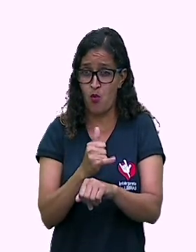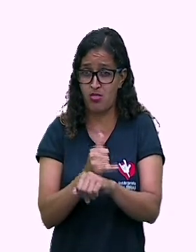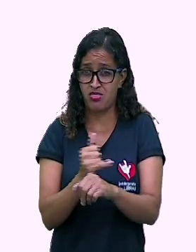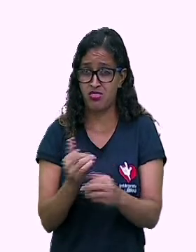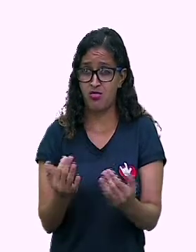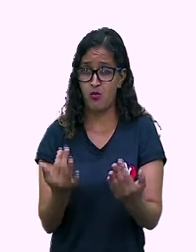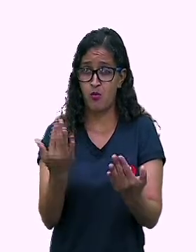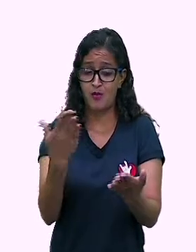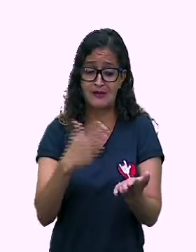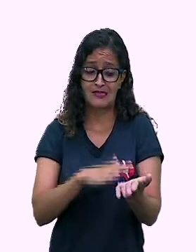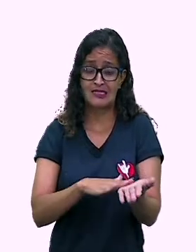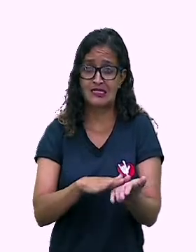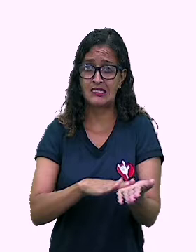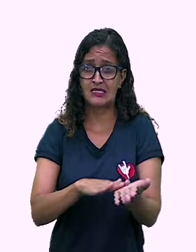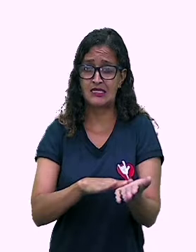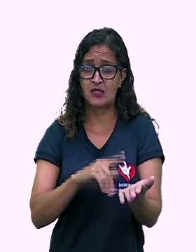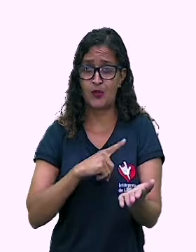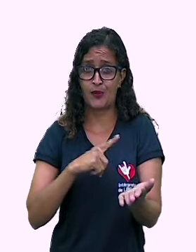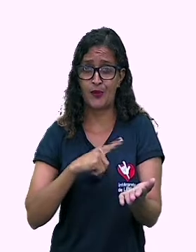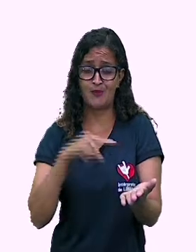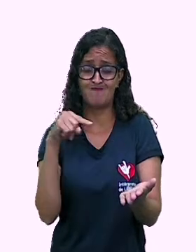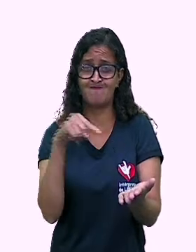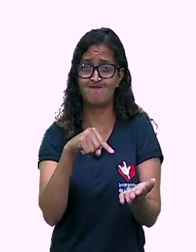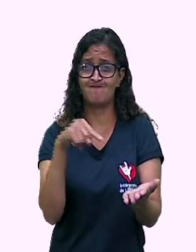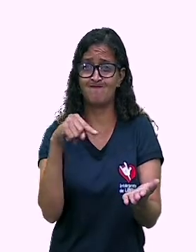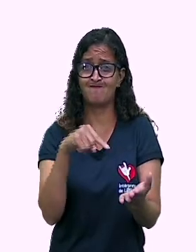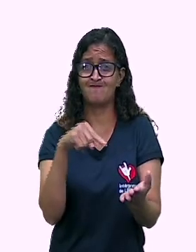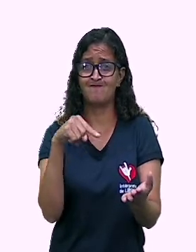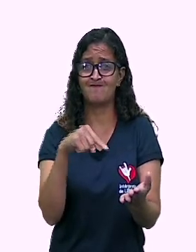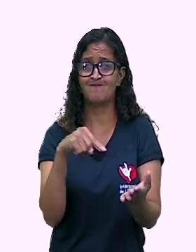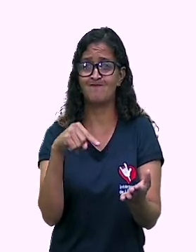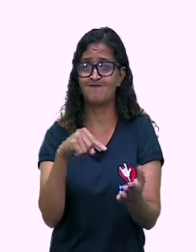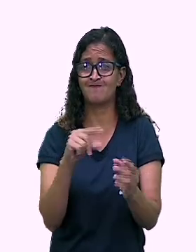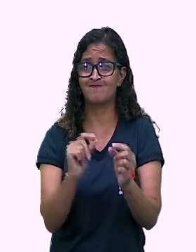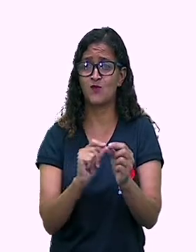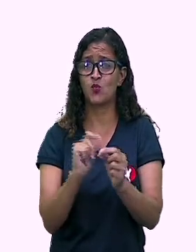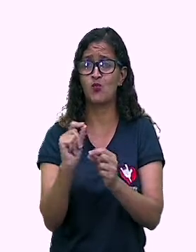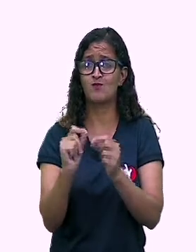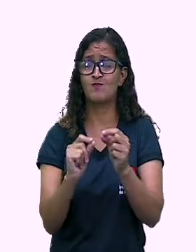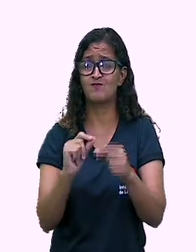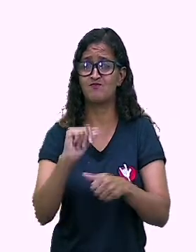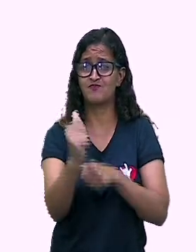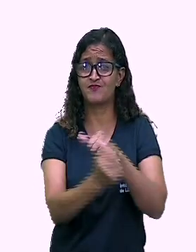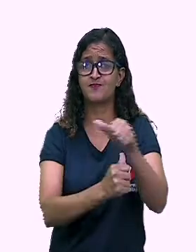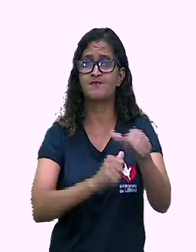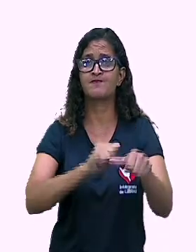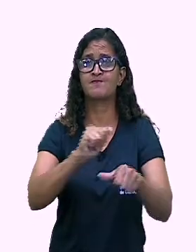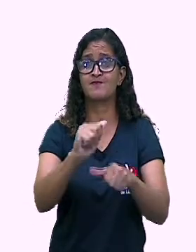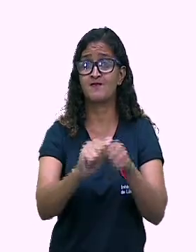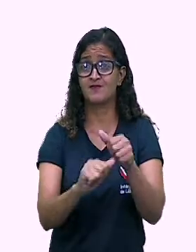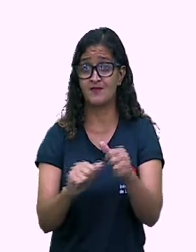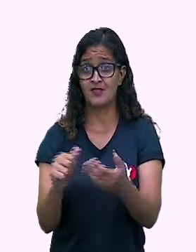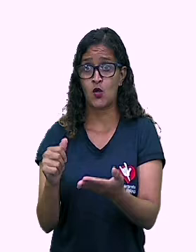ocorrida na palha de aço ou na lã de aço é uma transformação